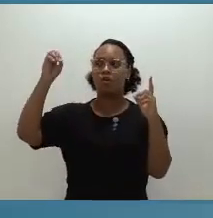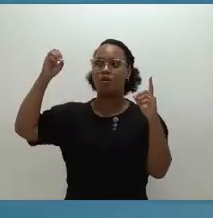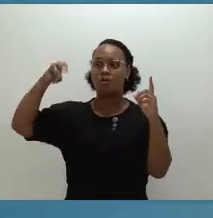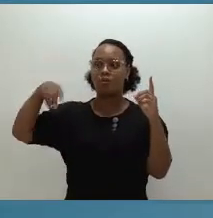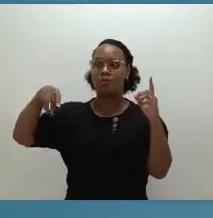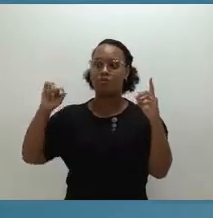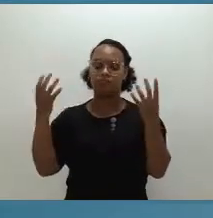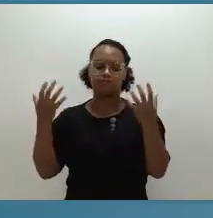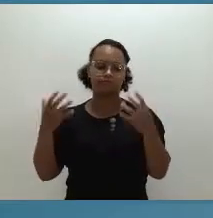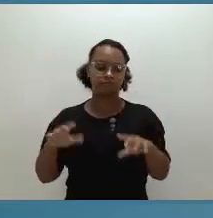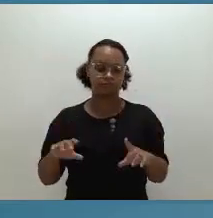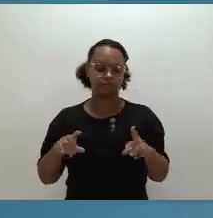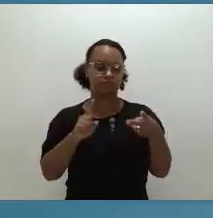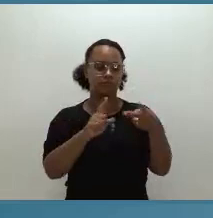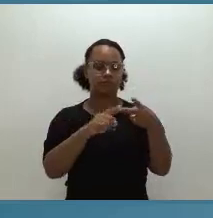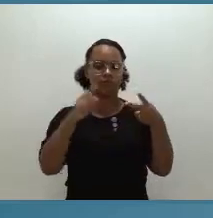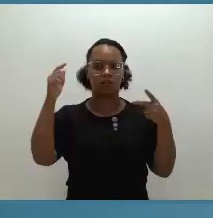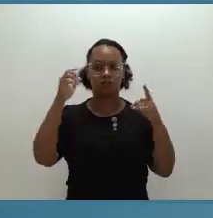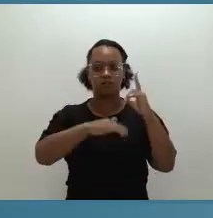embargadora Nádia.